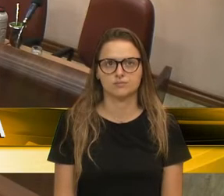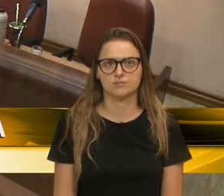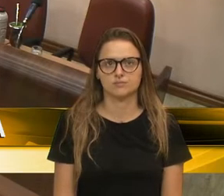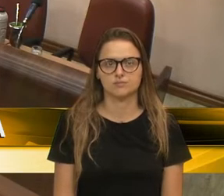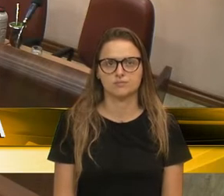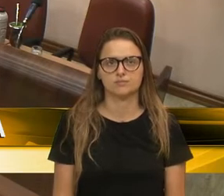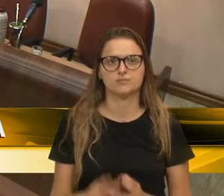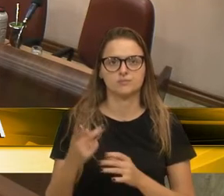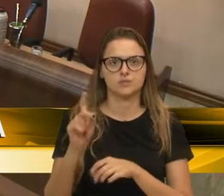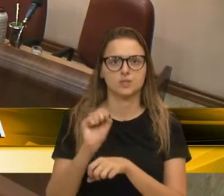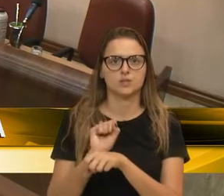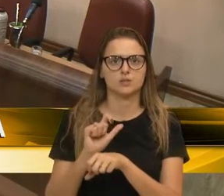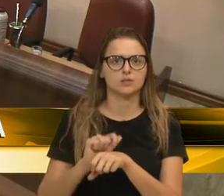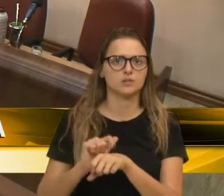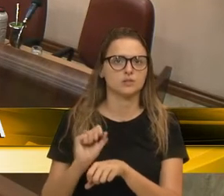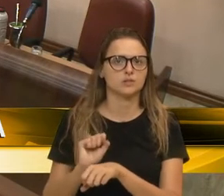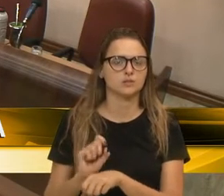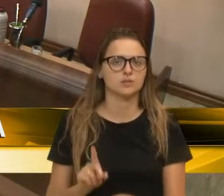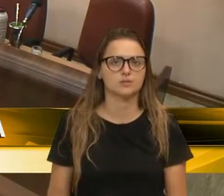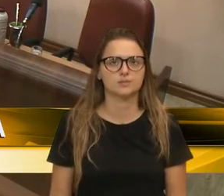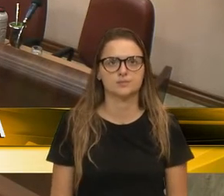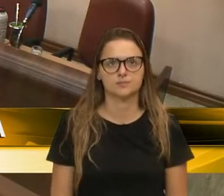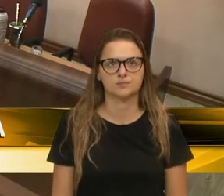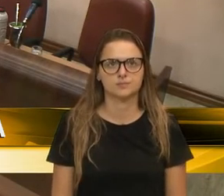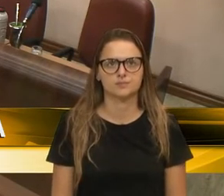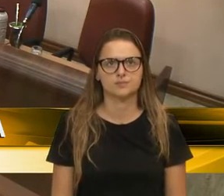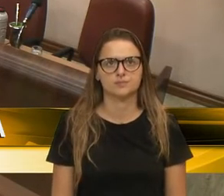Seu tempo está seguro, vereador.